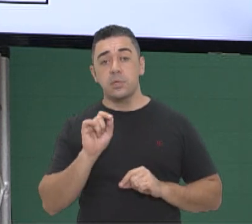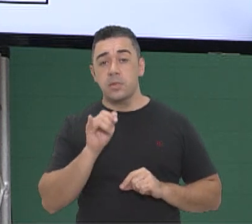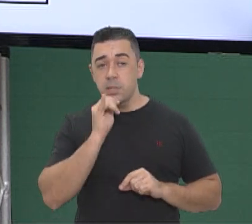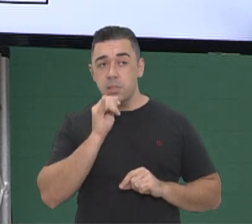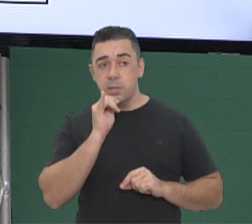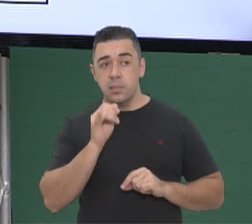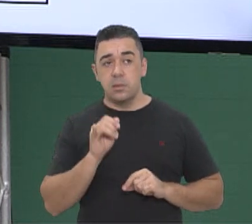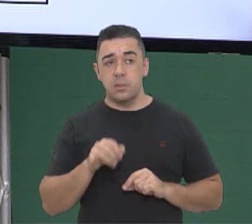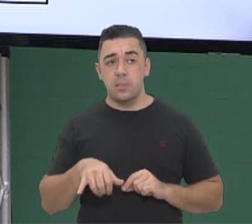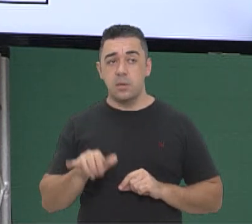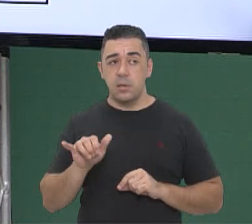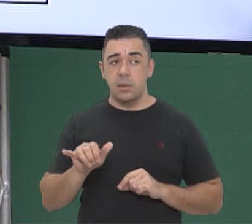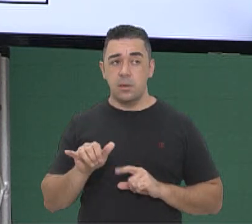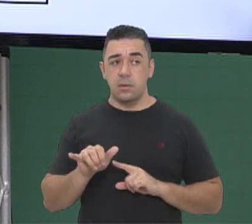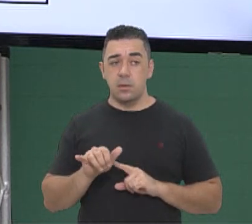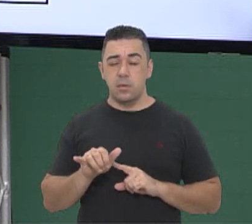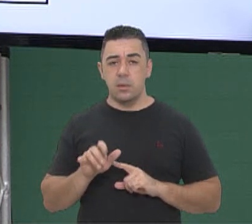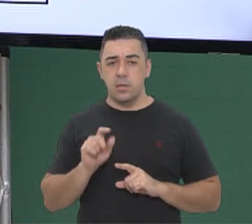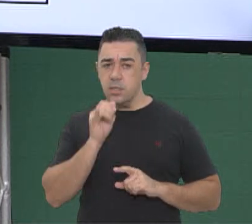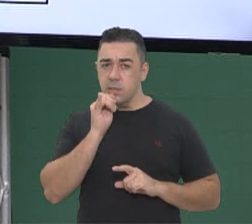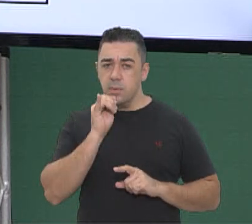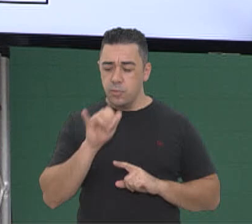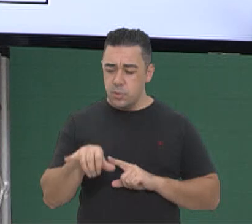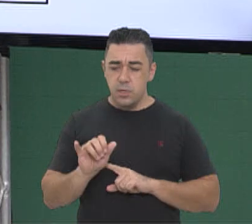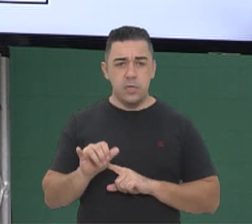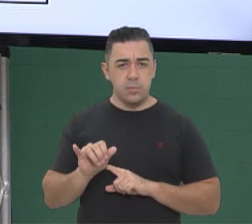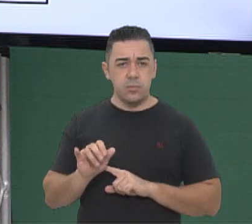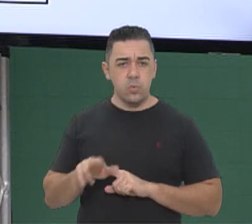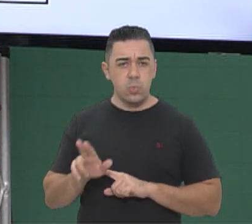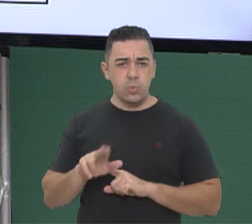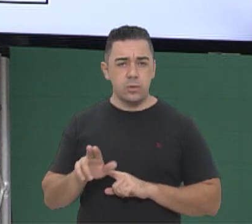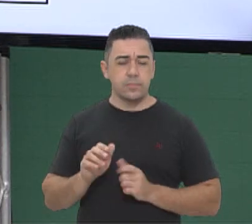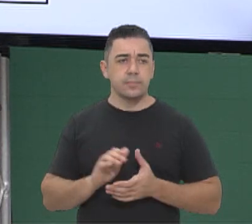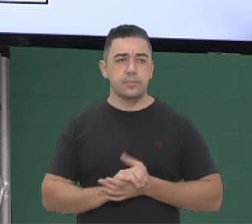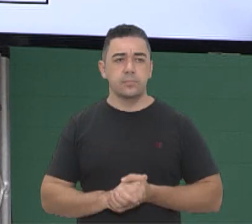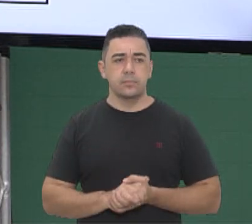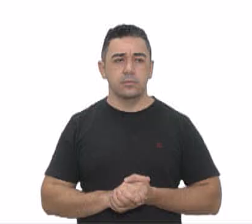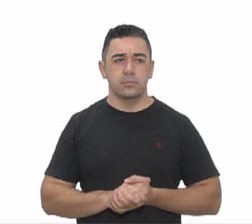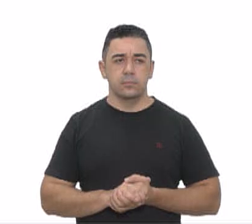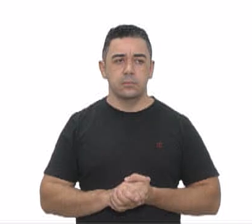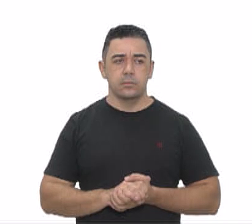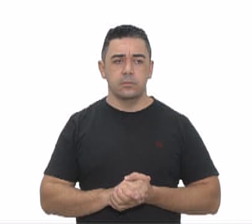nome IE, para o Y, o nosso Y. Então olha a grafia.